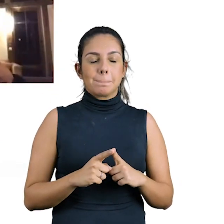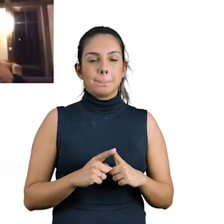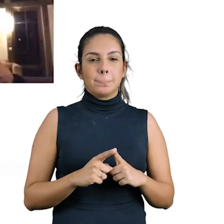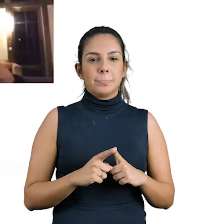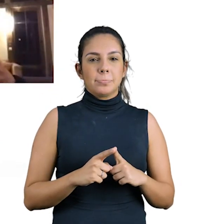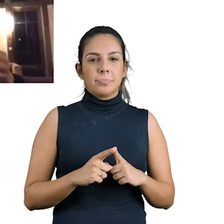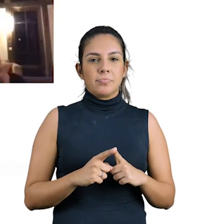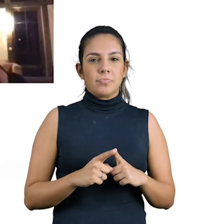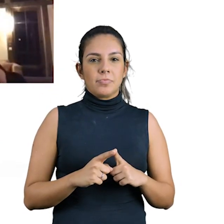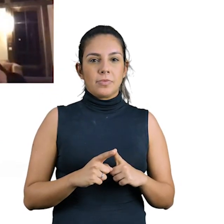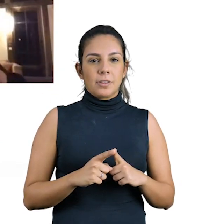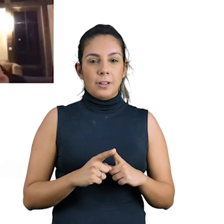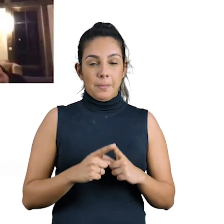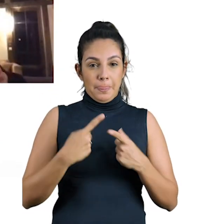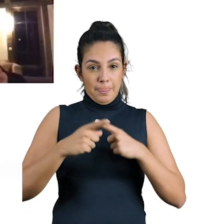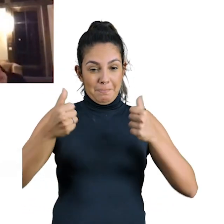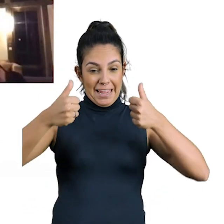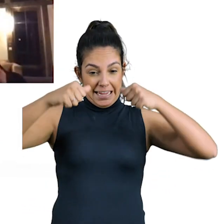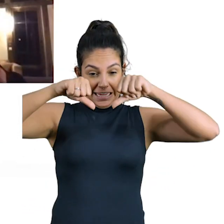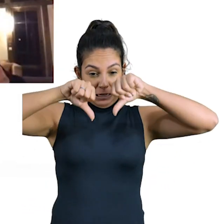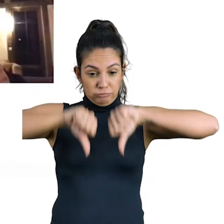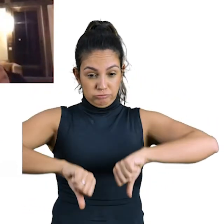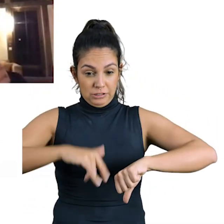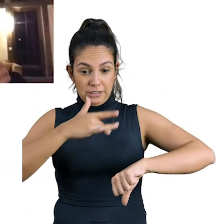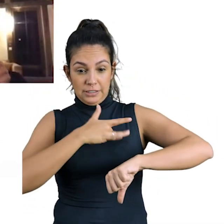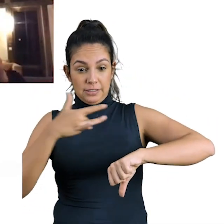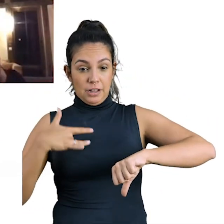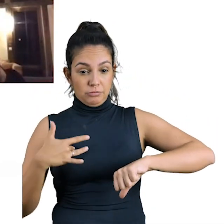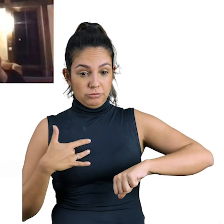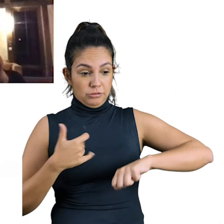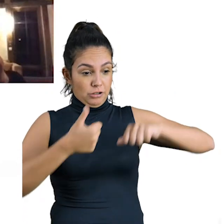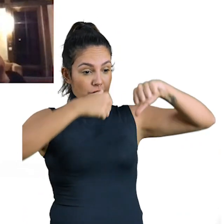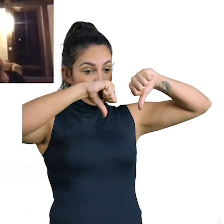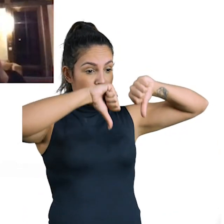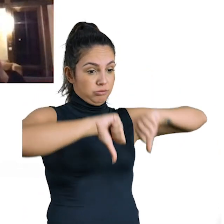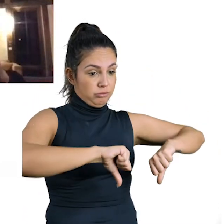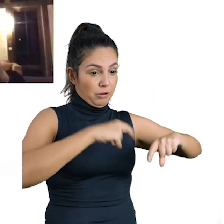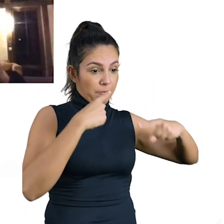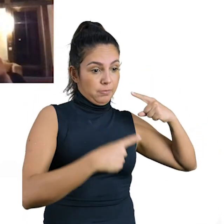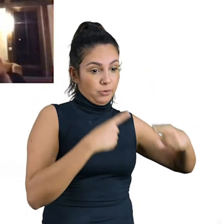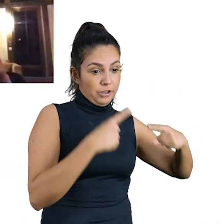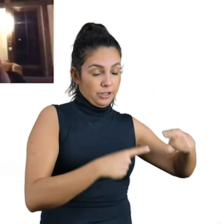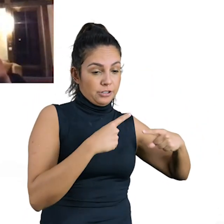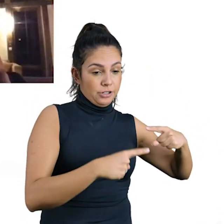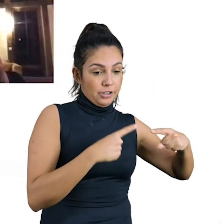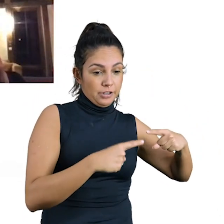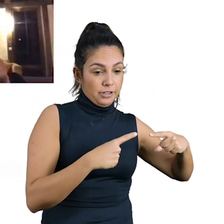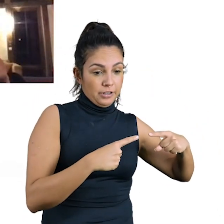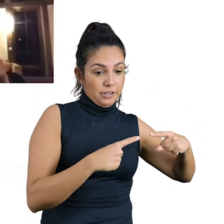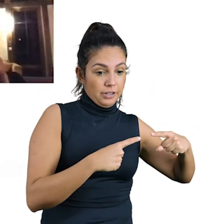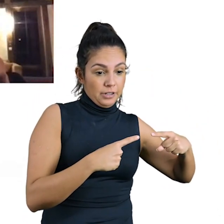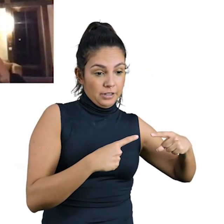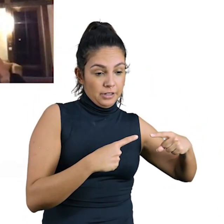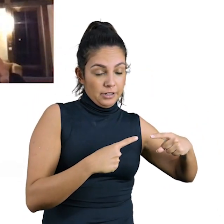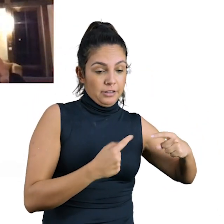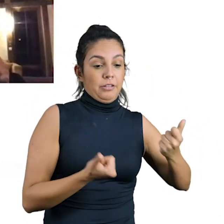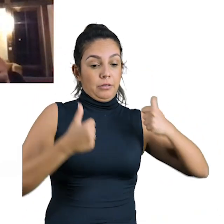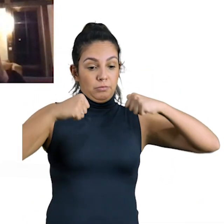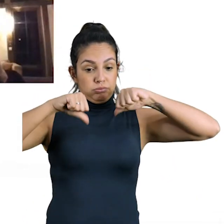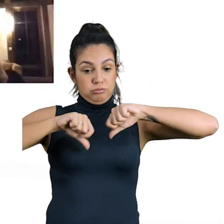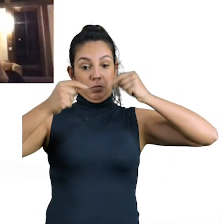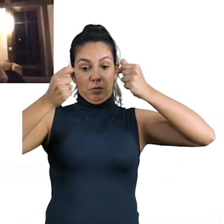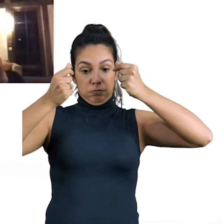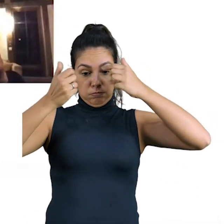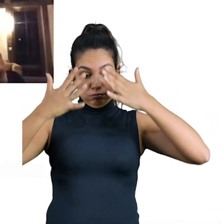conjuminação entre uma crise da saúde, uma crise política da ordem que estamos vivenciando, uma